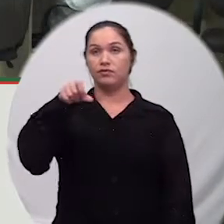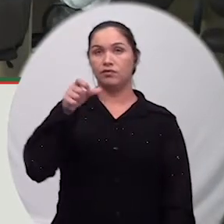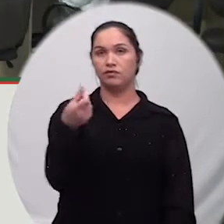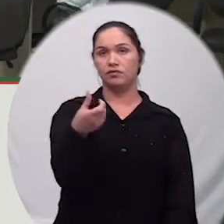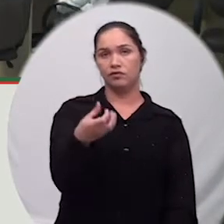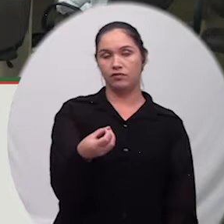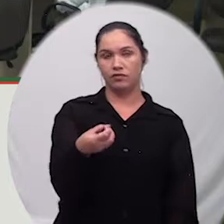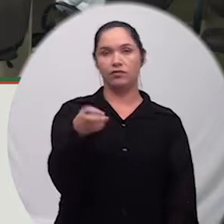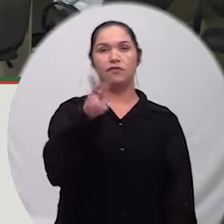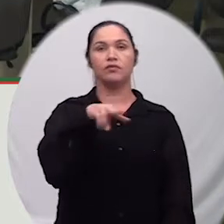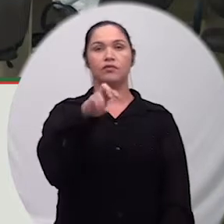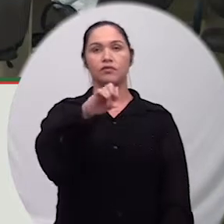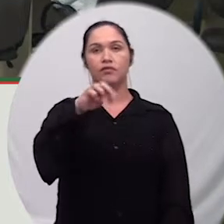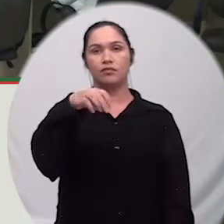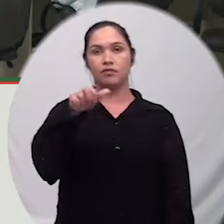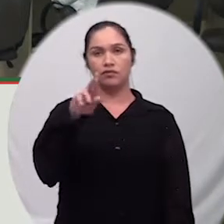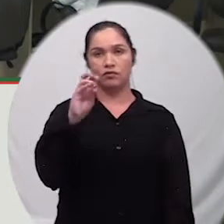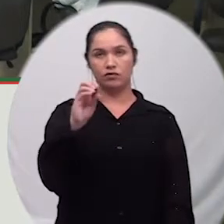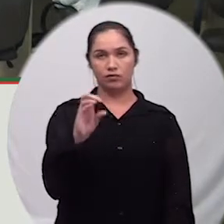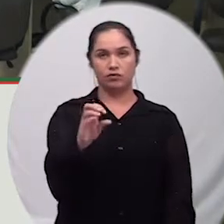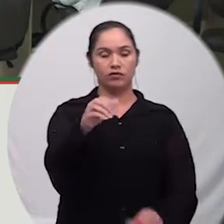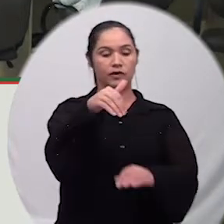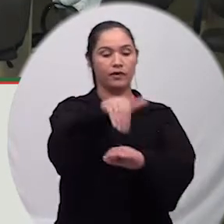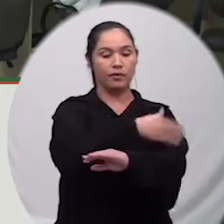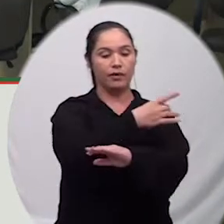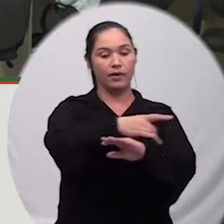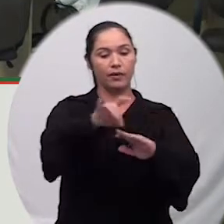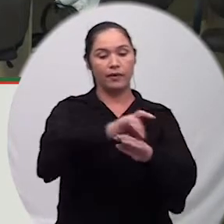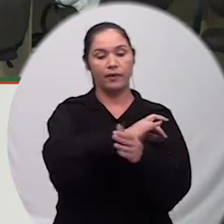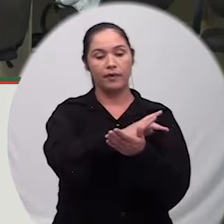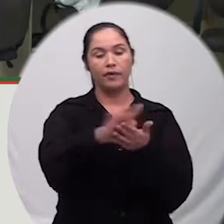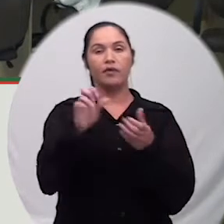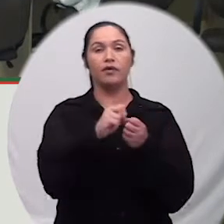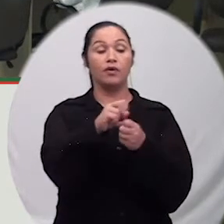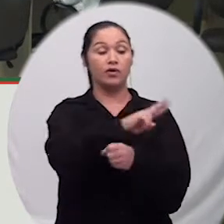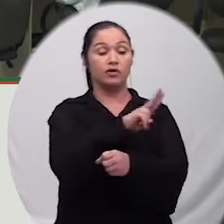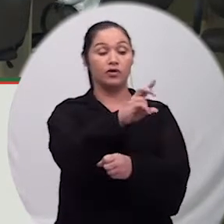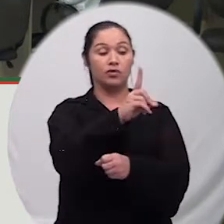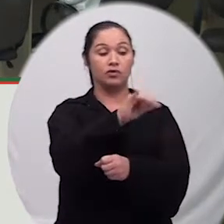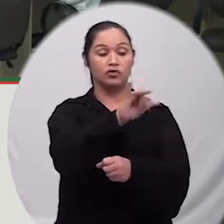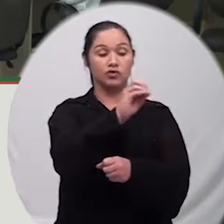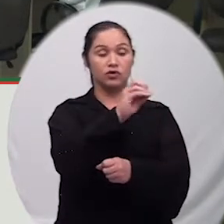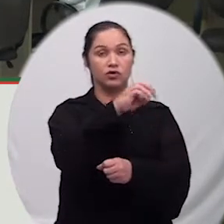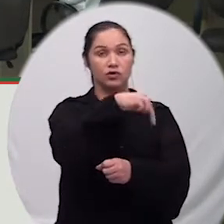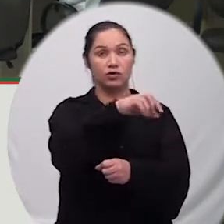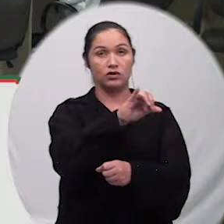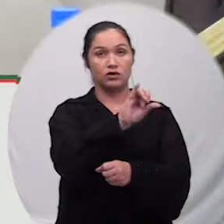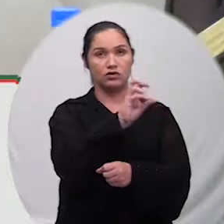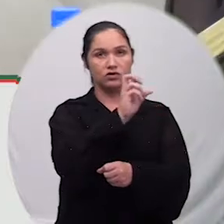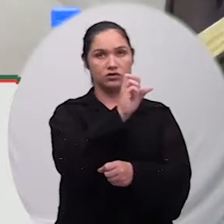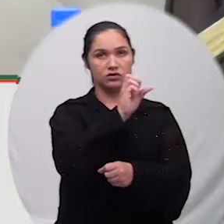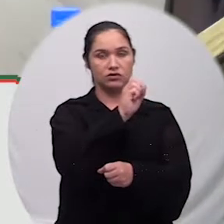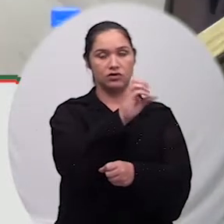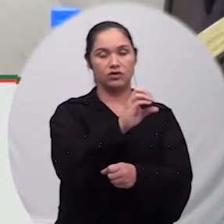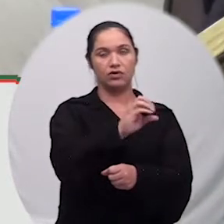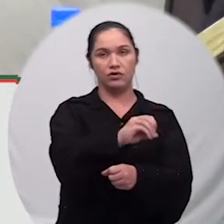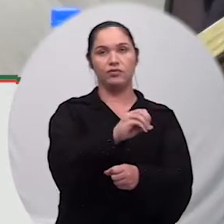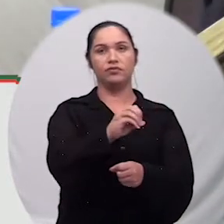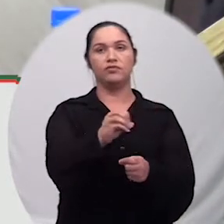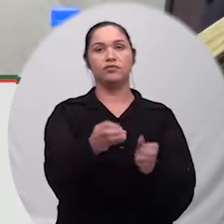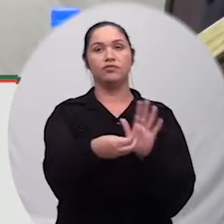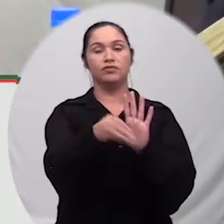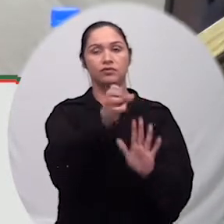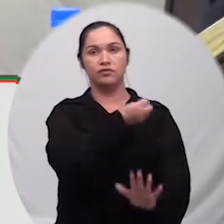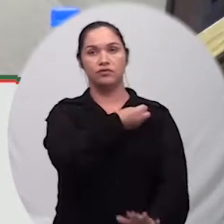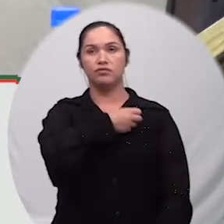autoria vereador Marcos Meller, assunto asfaltamento da rua Dionísio de Luca, localizado no bairro São Roque. Indicação